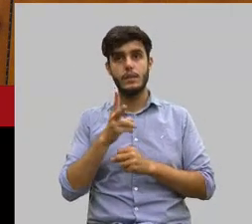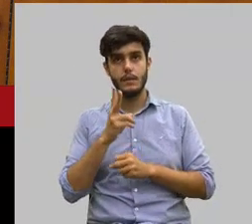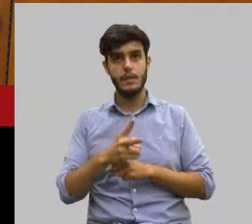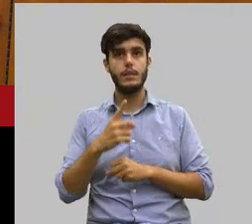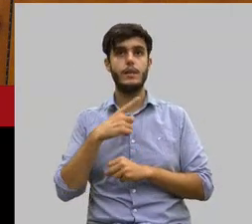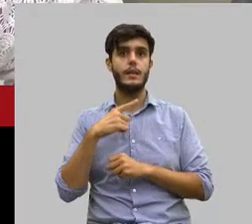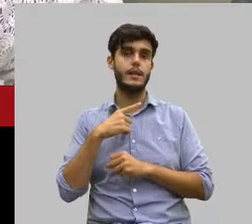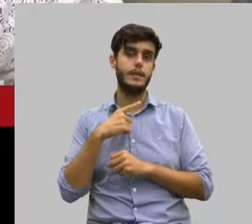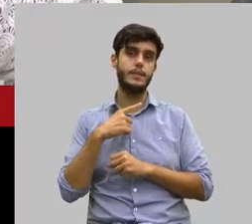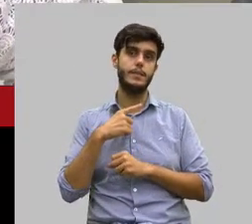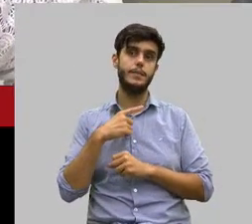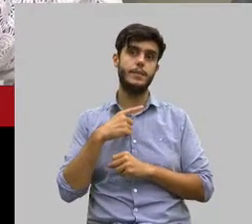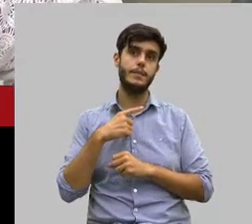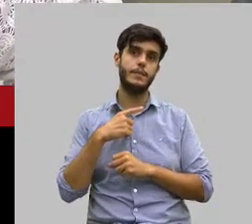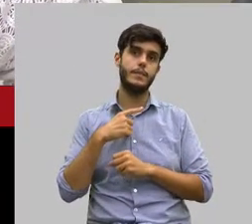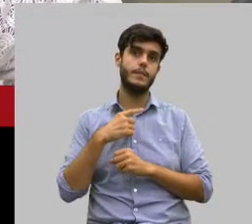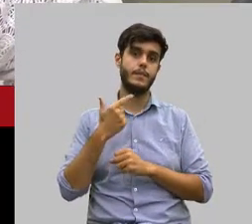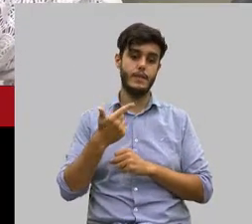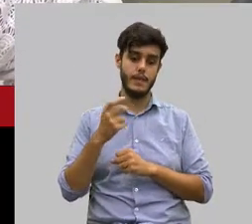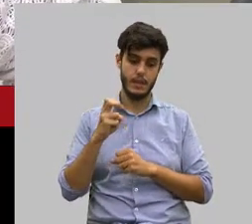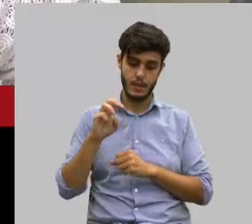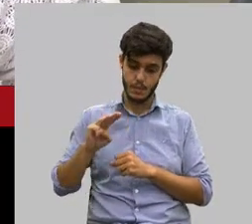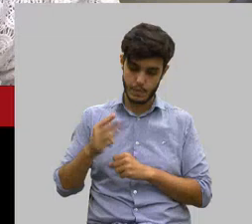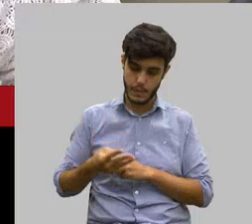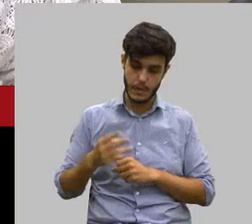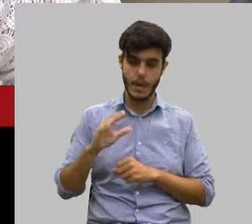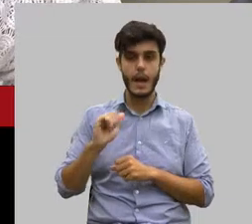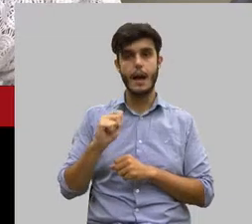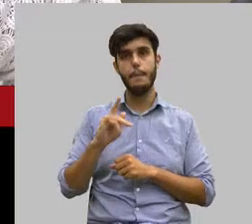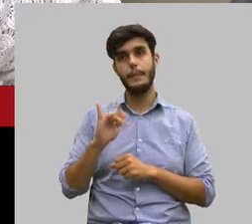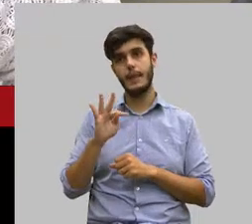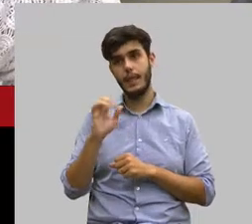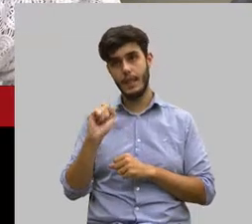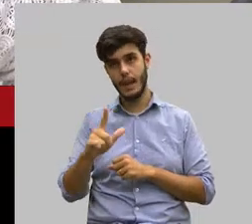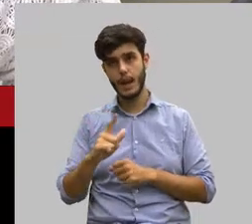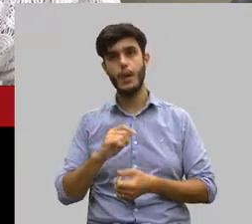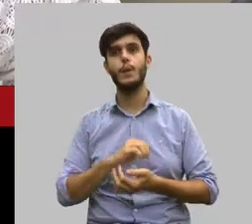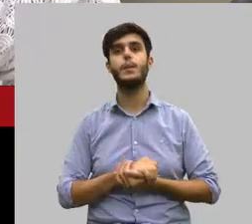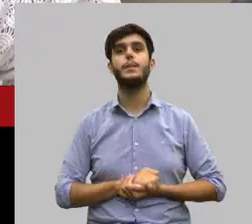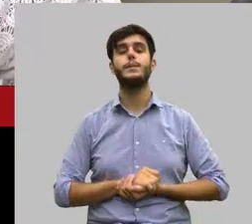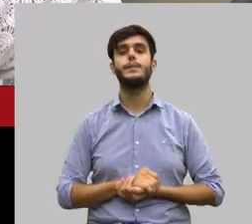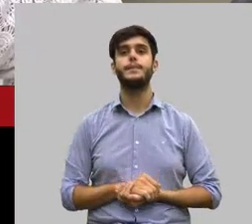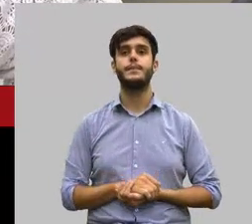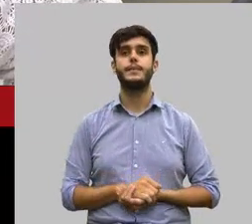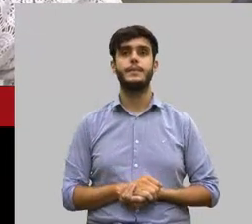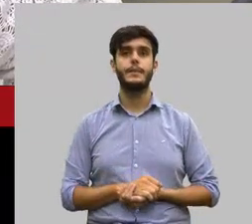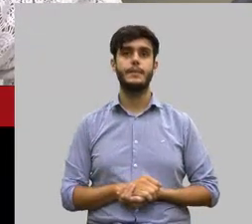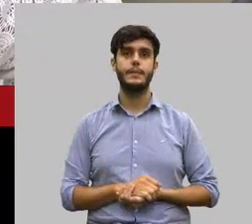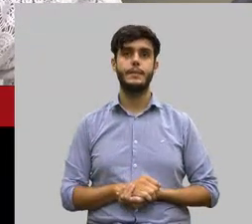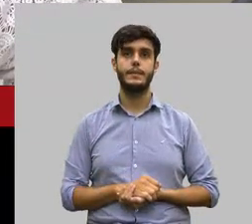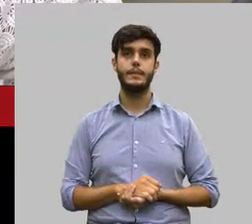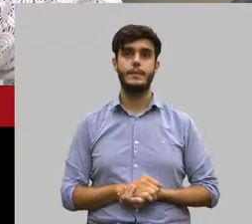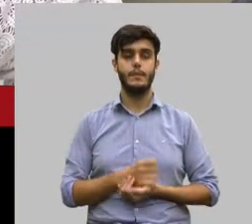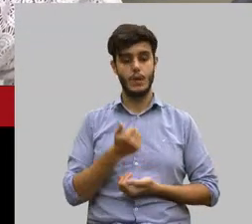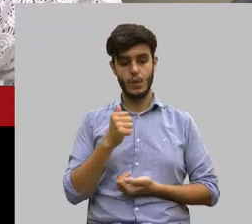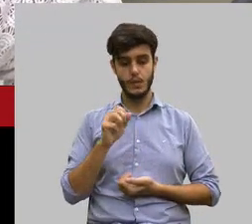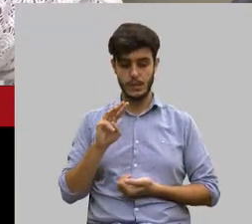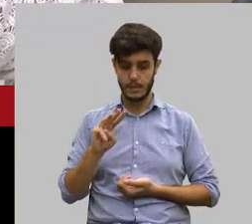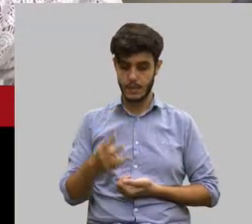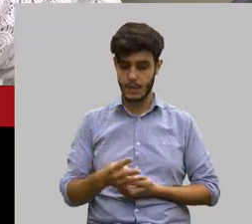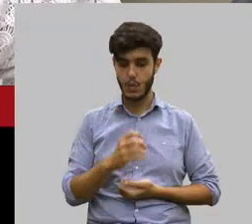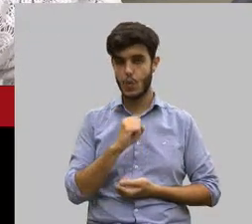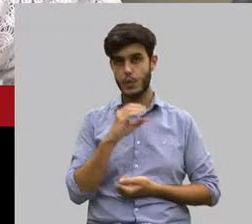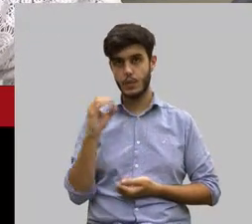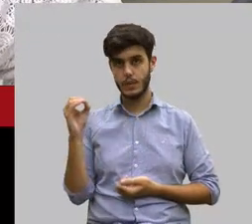temos mais de 25 milhões de Capital uhum e 11 milh